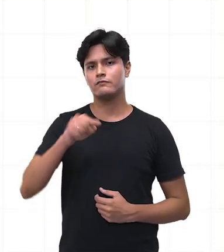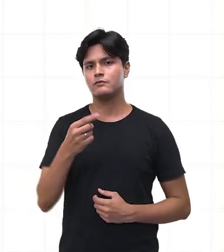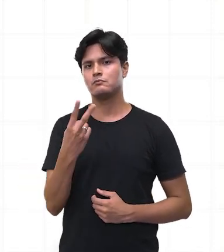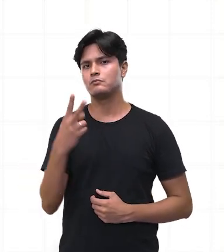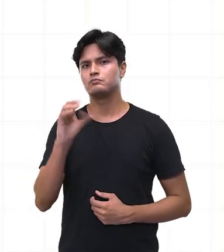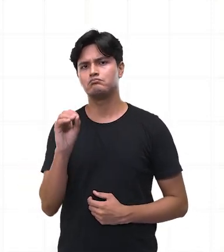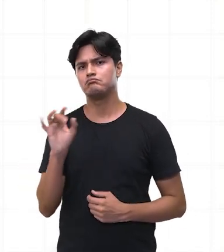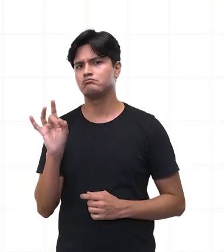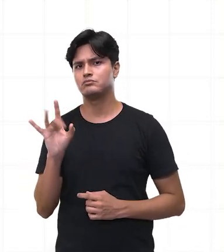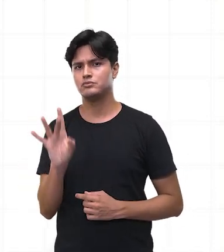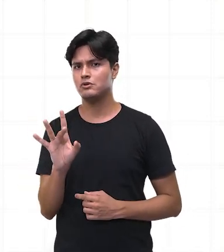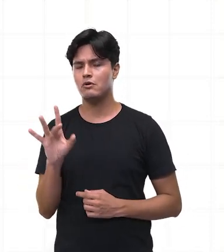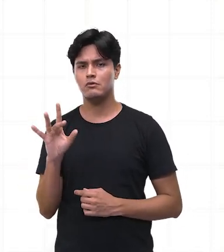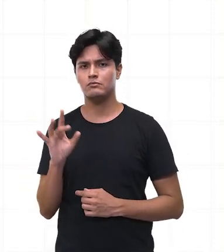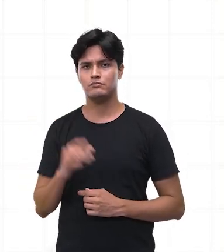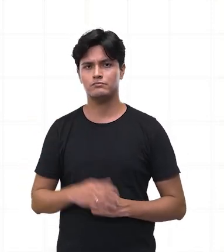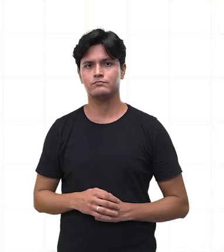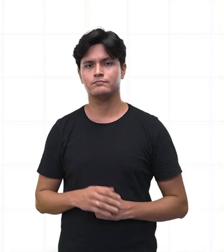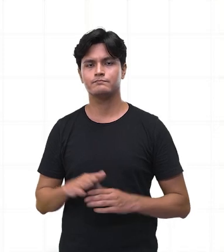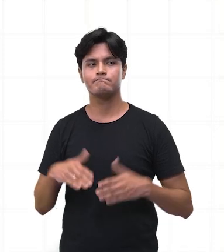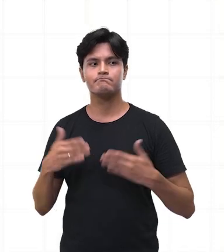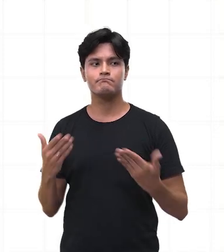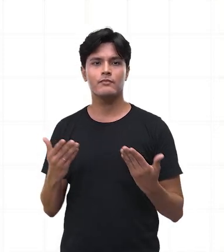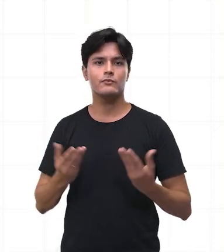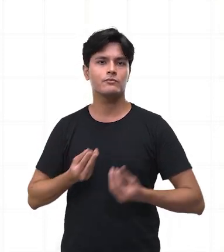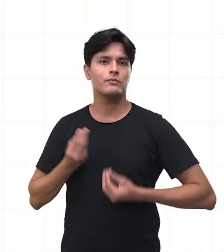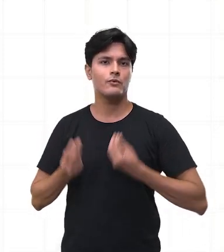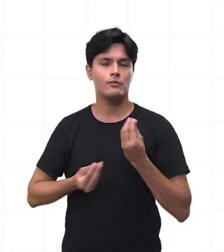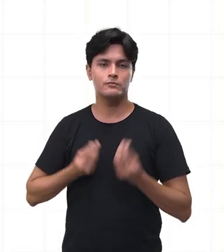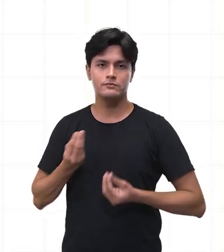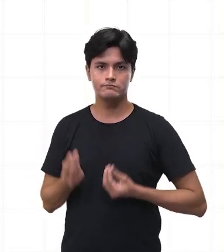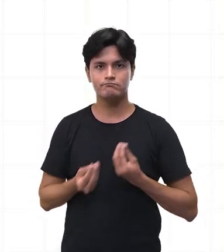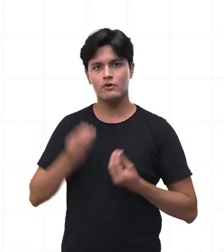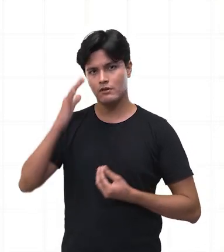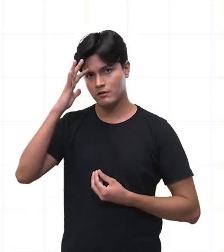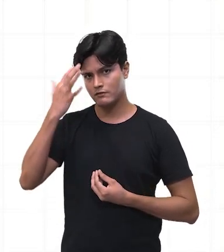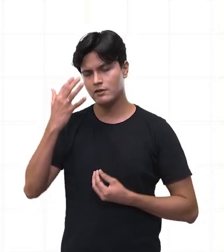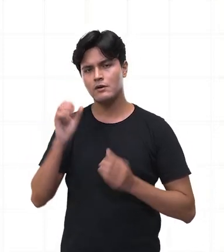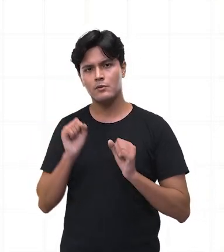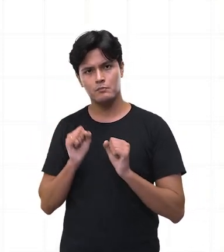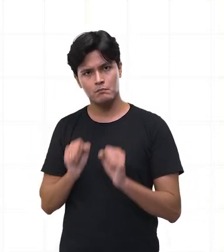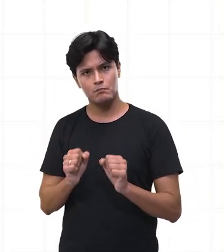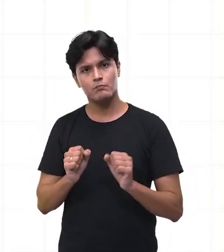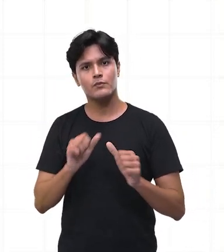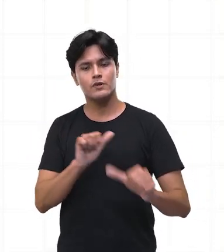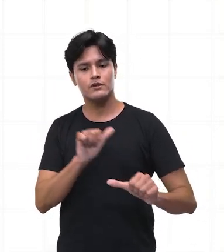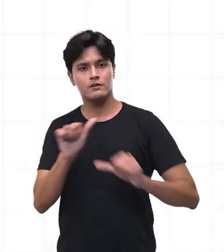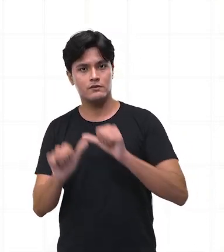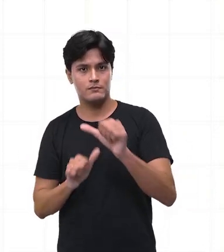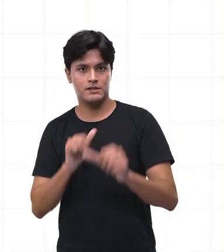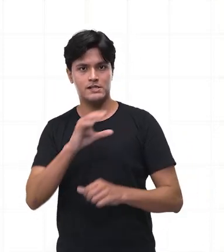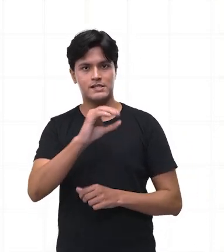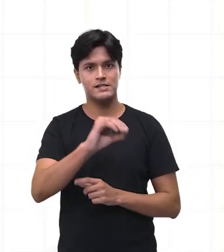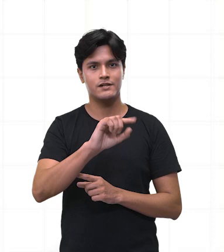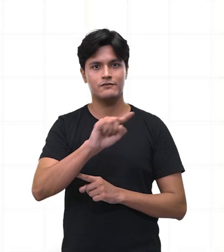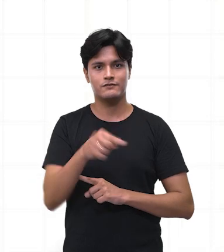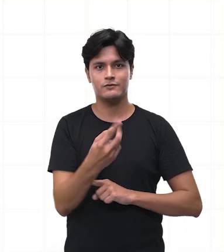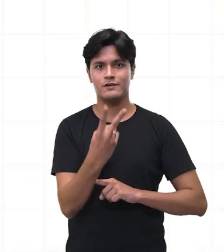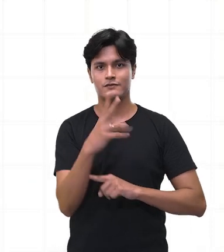0,20, tá? Então, o que eu posso fazer aqui? Eu já posso transformar esse